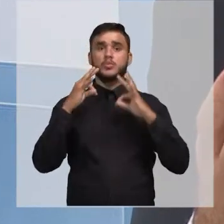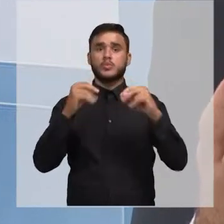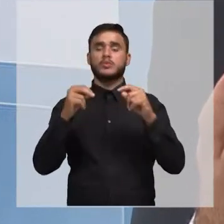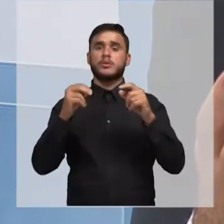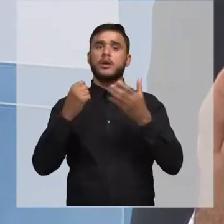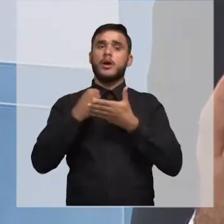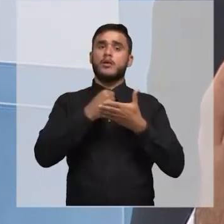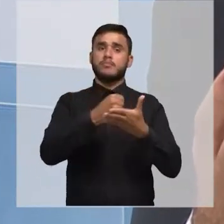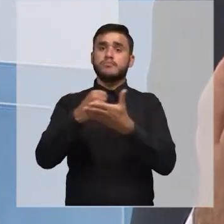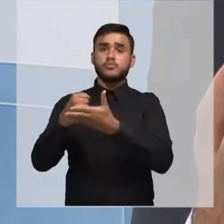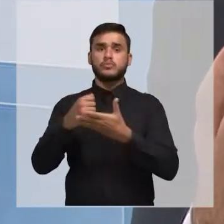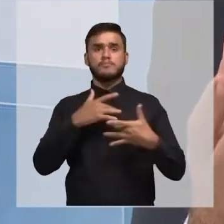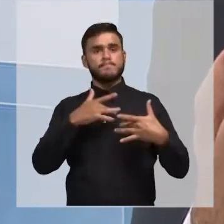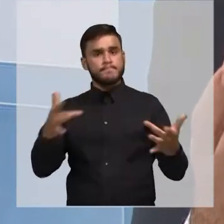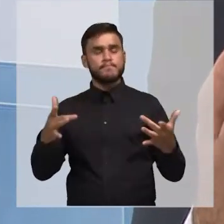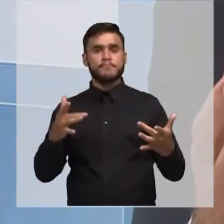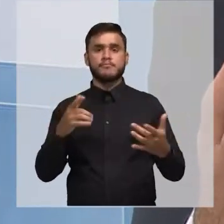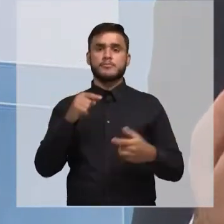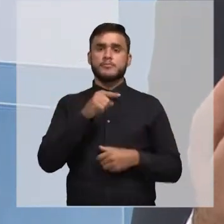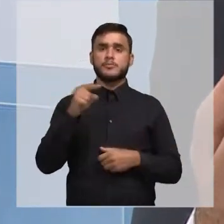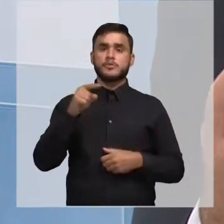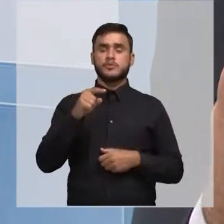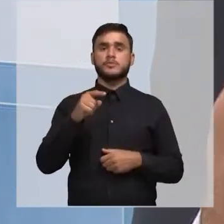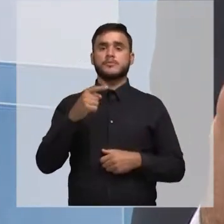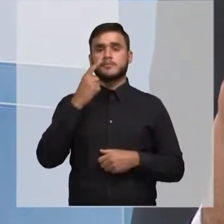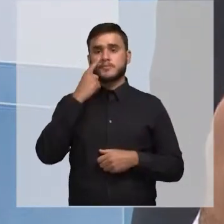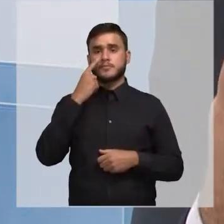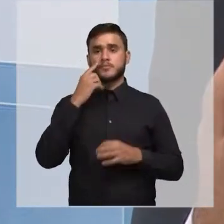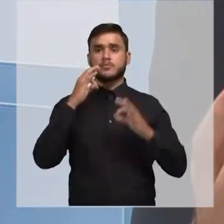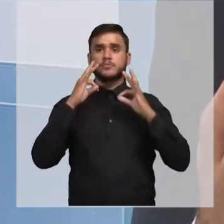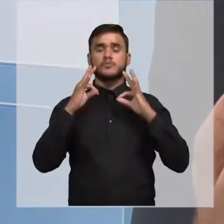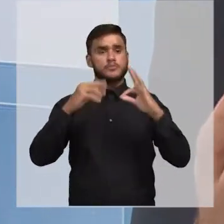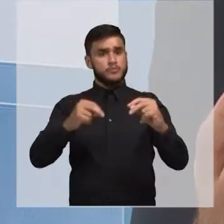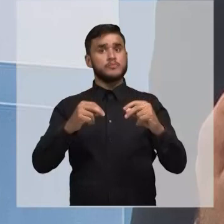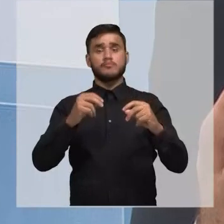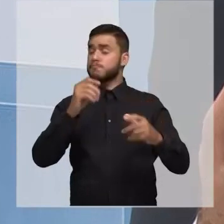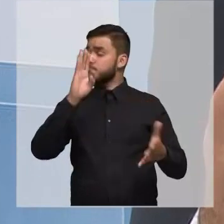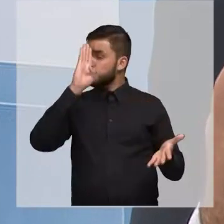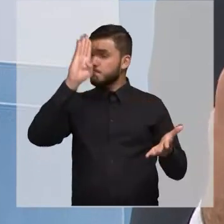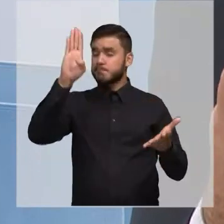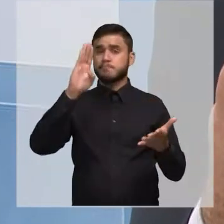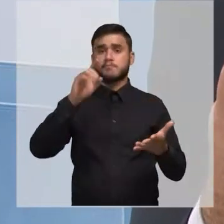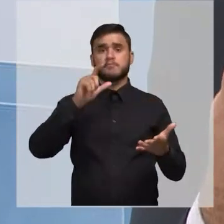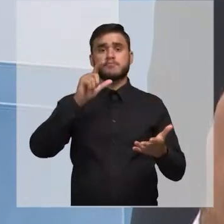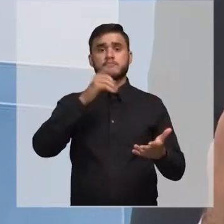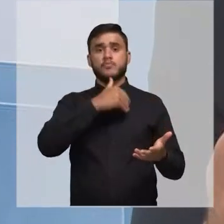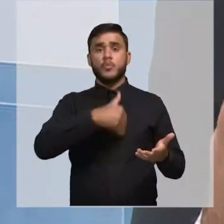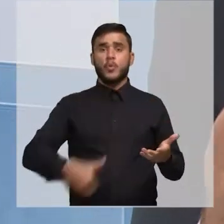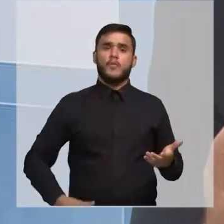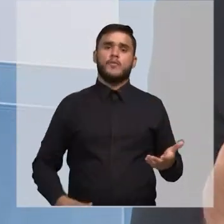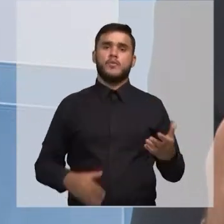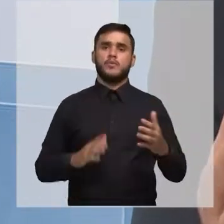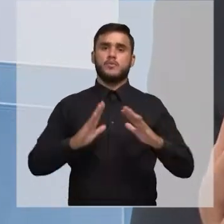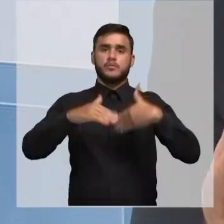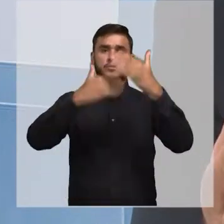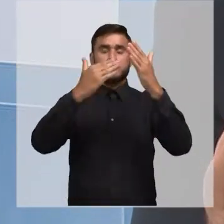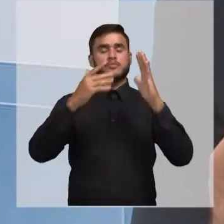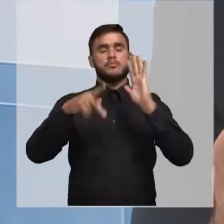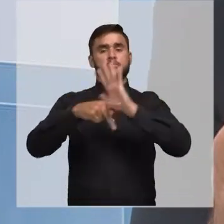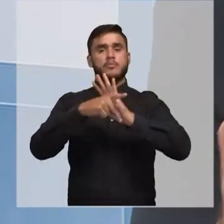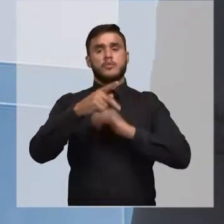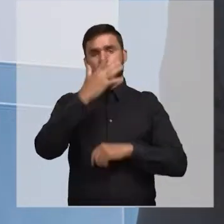fundamental, já que não saiu o que eu queria dizer aqui, tem um papel fundamental no fomento do desenvolvimento do